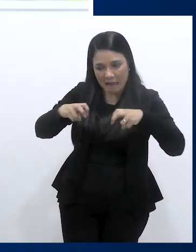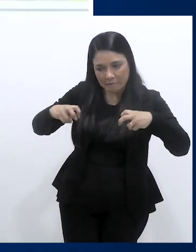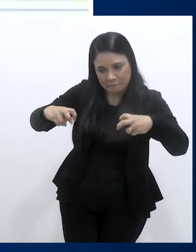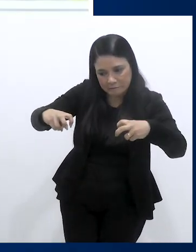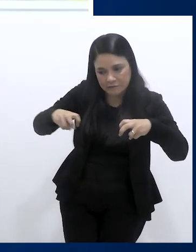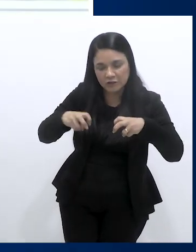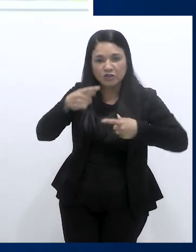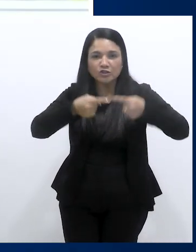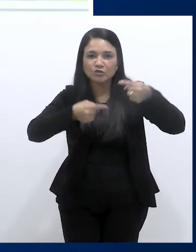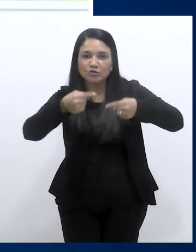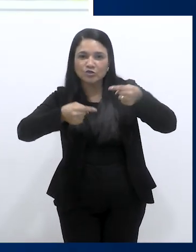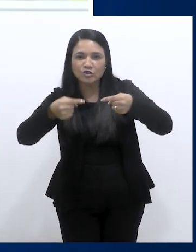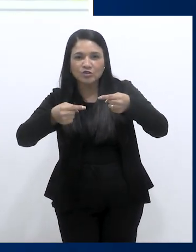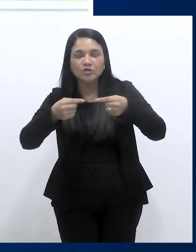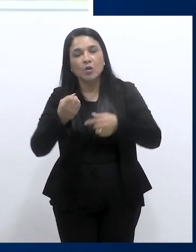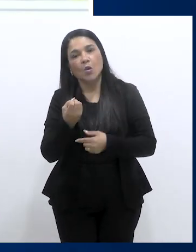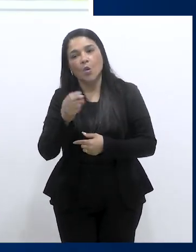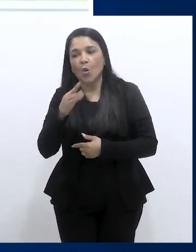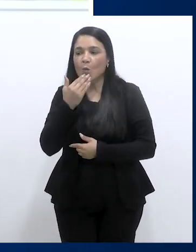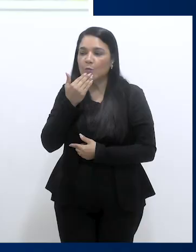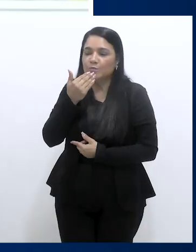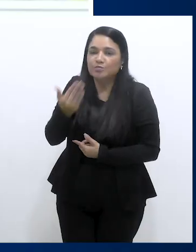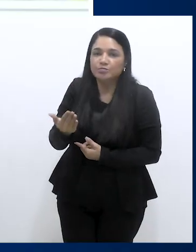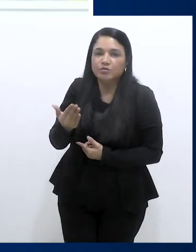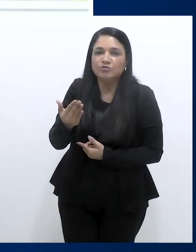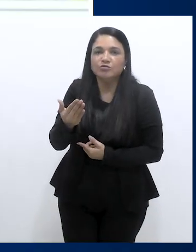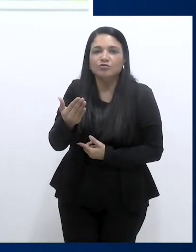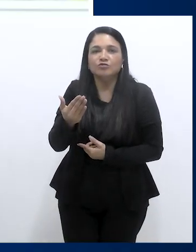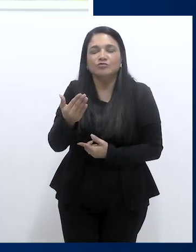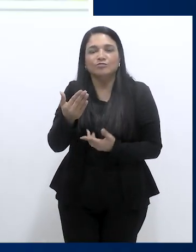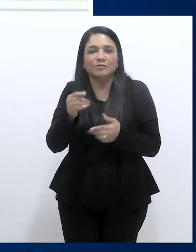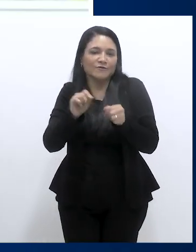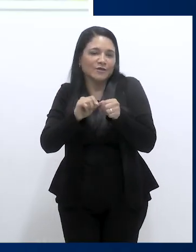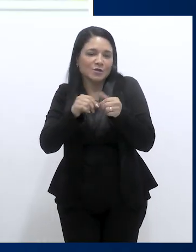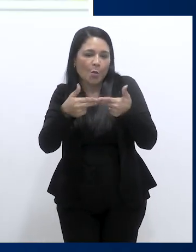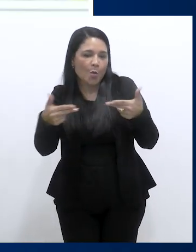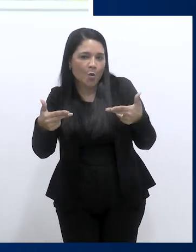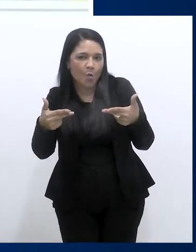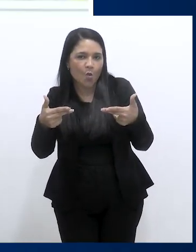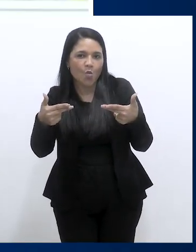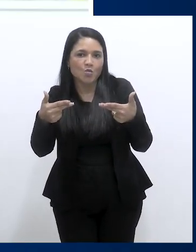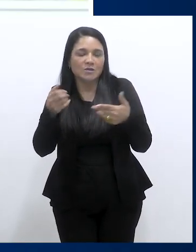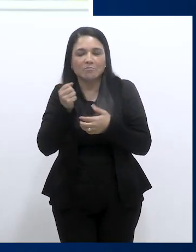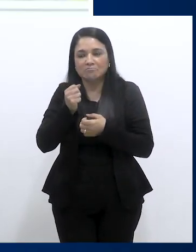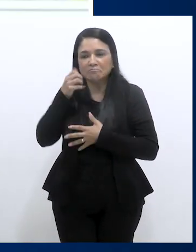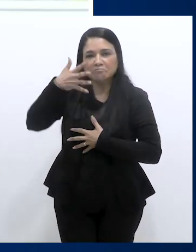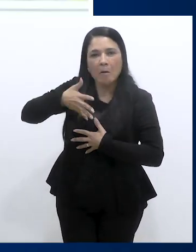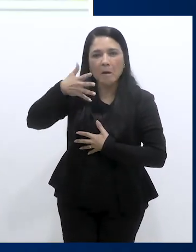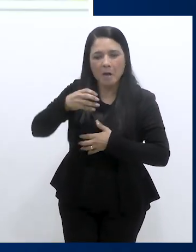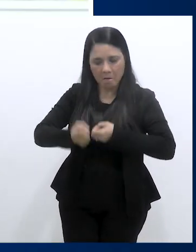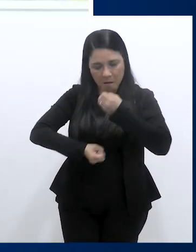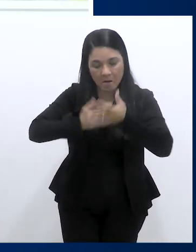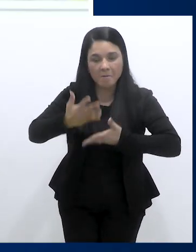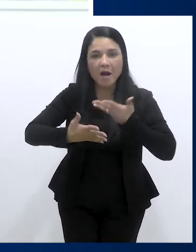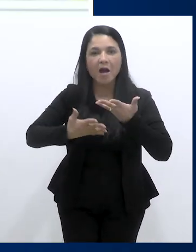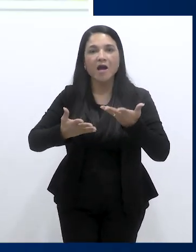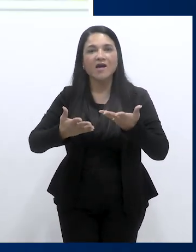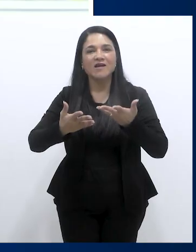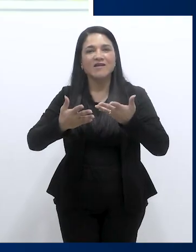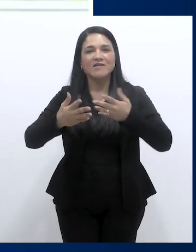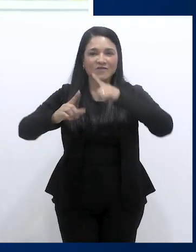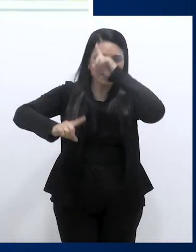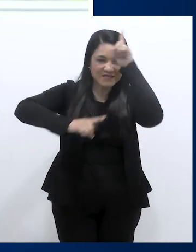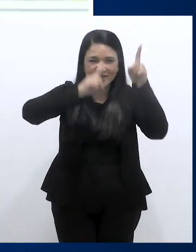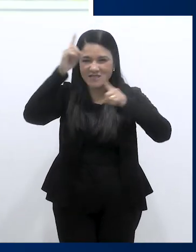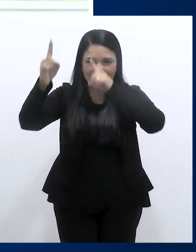sentar numa roda e discutir, ou se ela vai pedir para alguém fazer alguma coisa, interpretar alguma coisa. Quer dizer, você